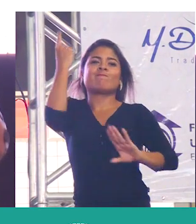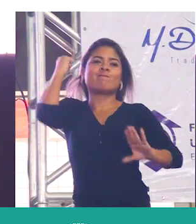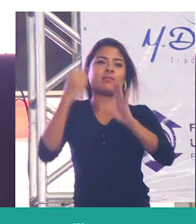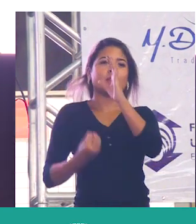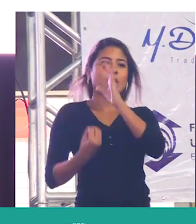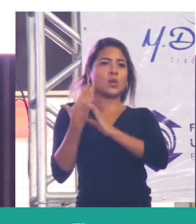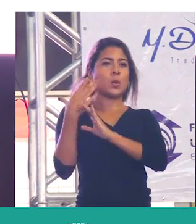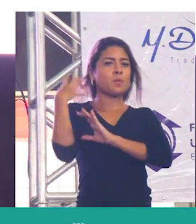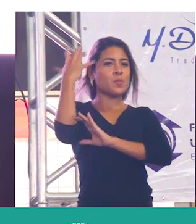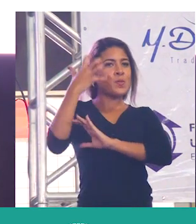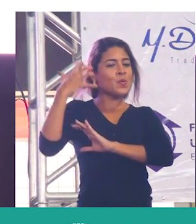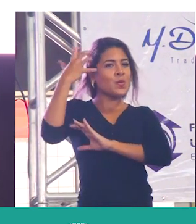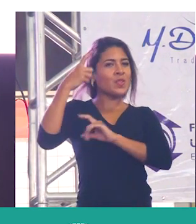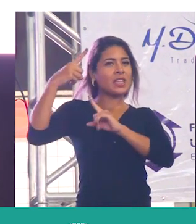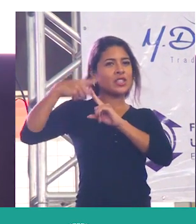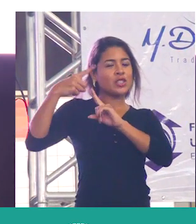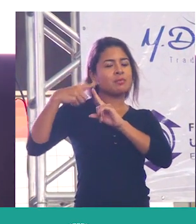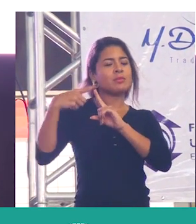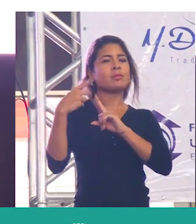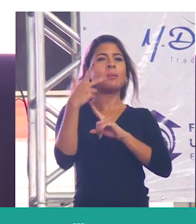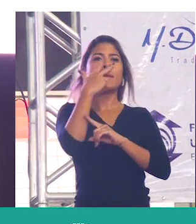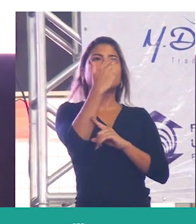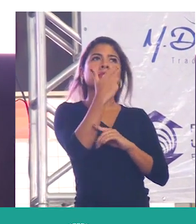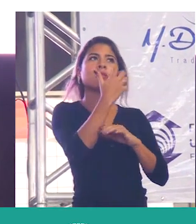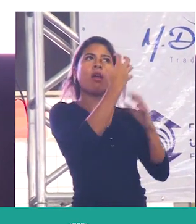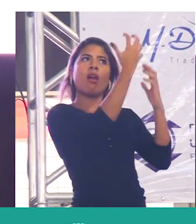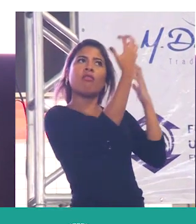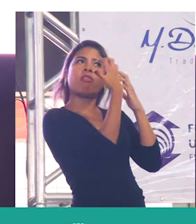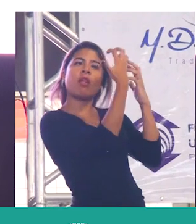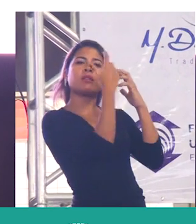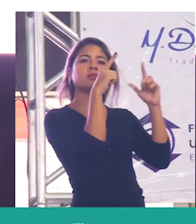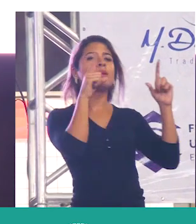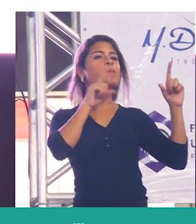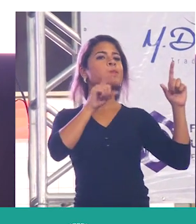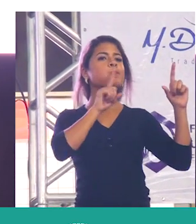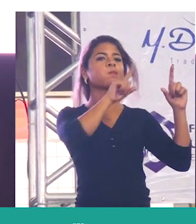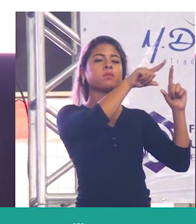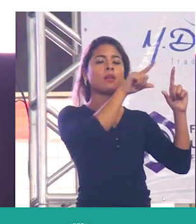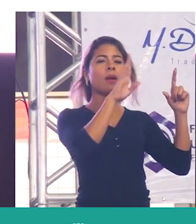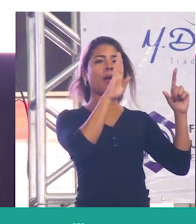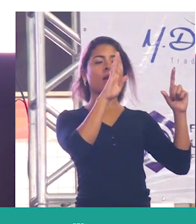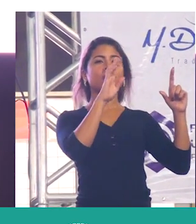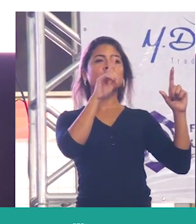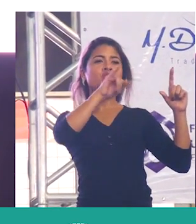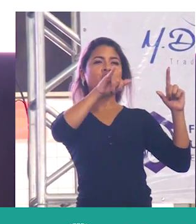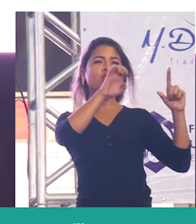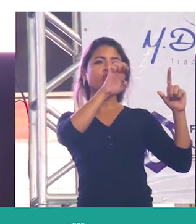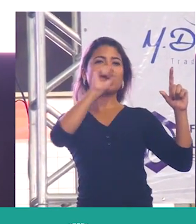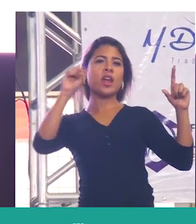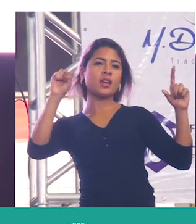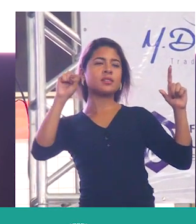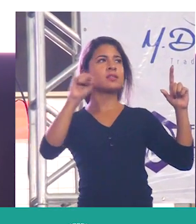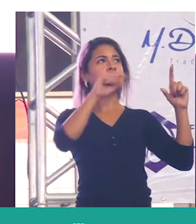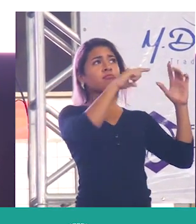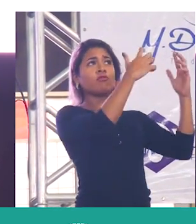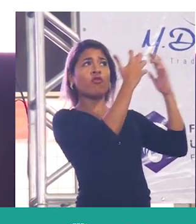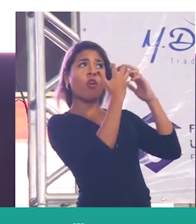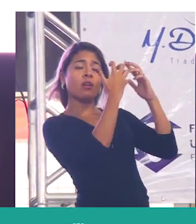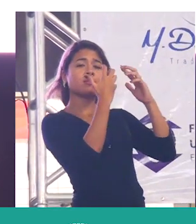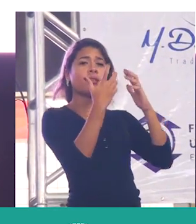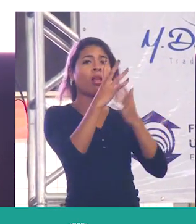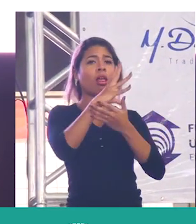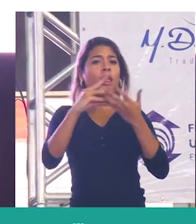muito influenciado pelo jazz americano, e a Bossa Nova, que tem Vinícius de Moraes, Tom Jobim, João